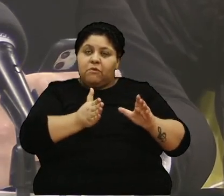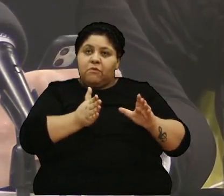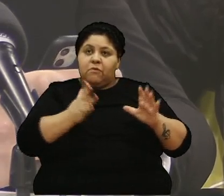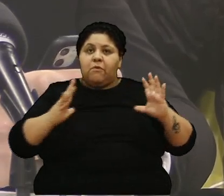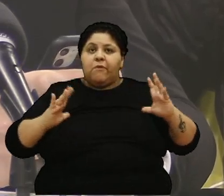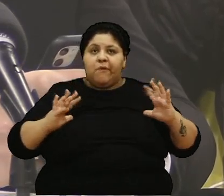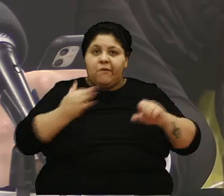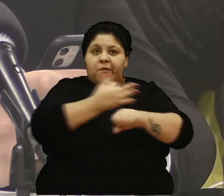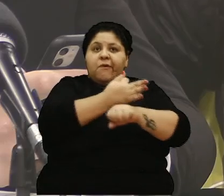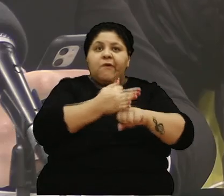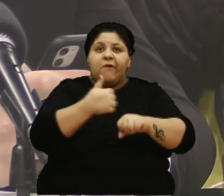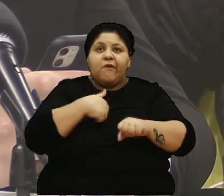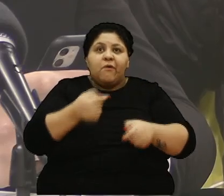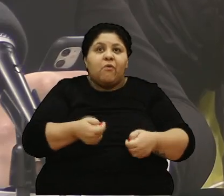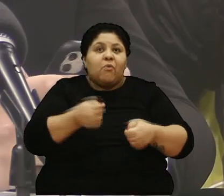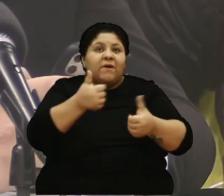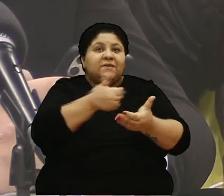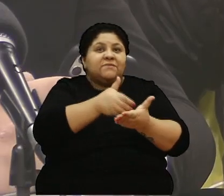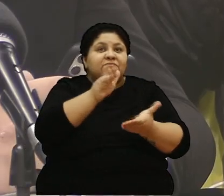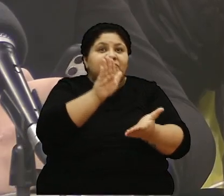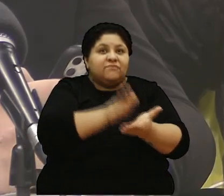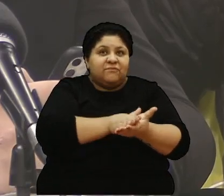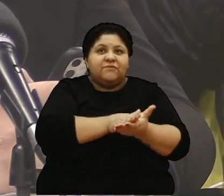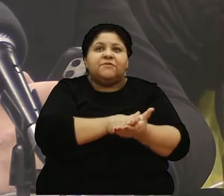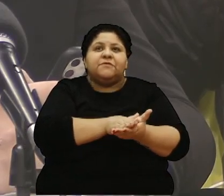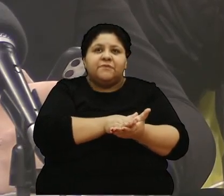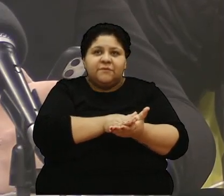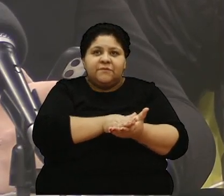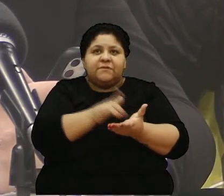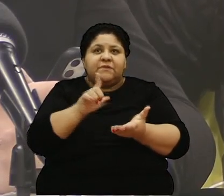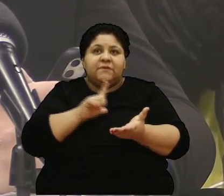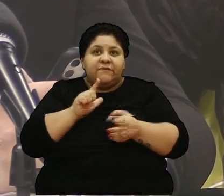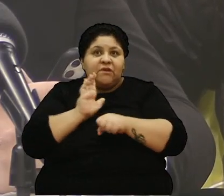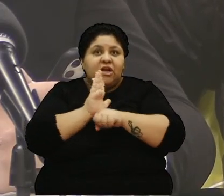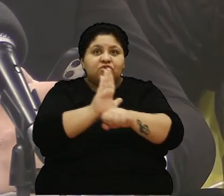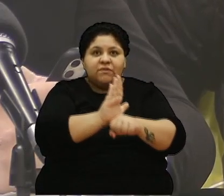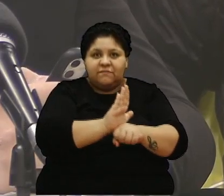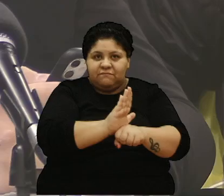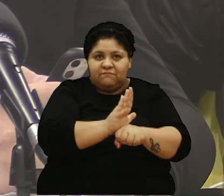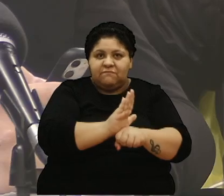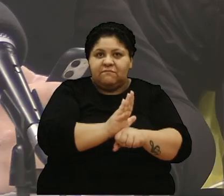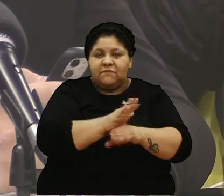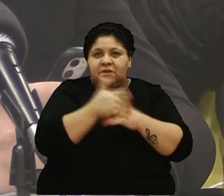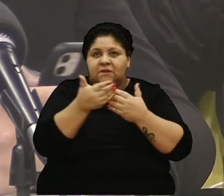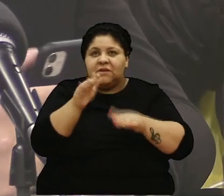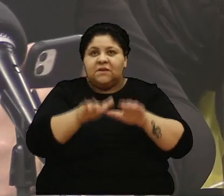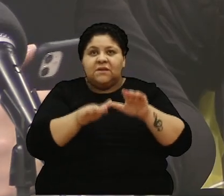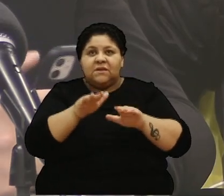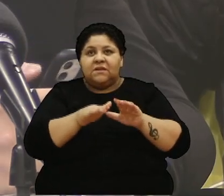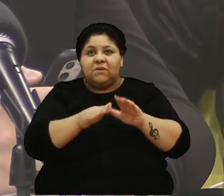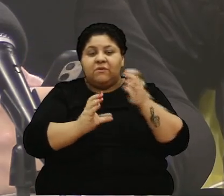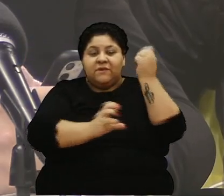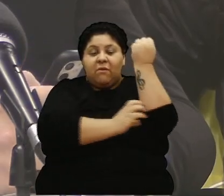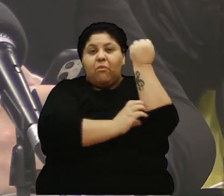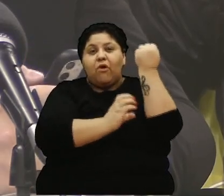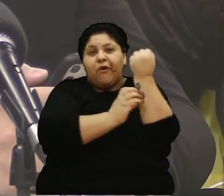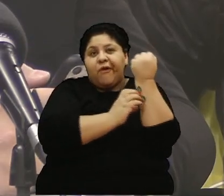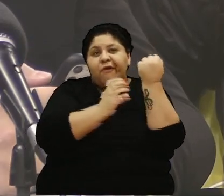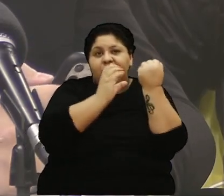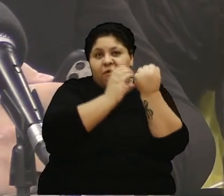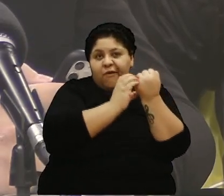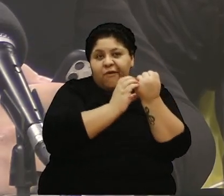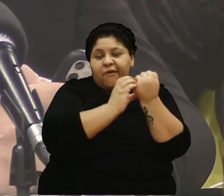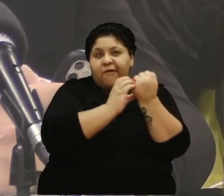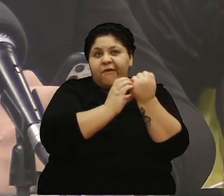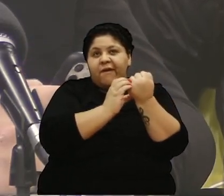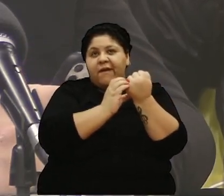verdade, eu fui quase punido. Quem sabe? Por ter vindo ajudar. Então, às vezes, a burocracia, ela impede